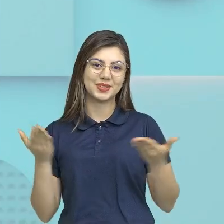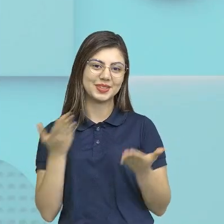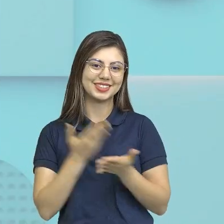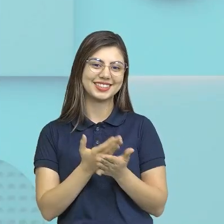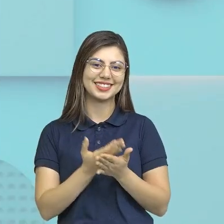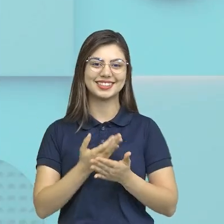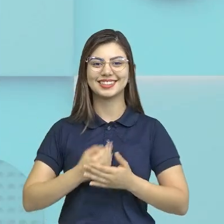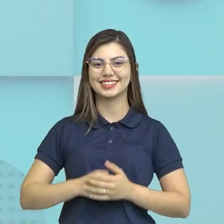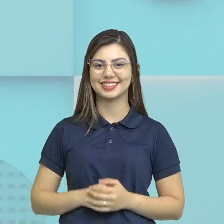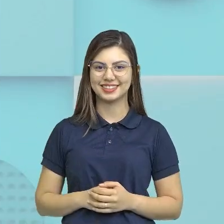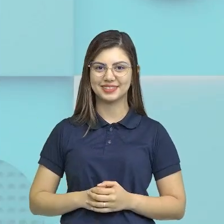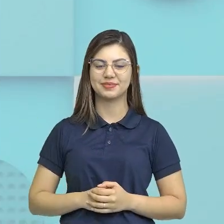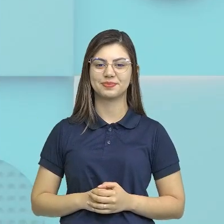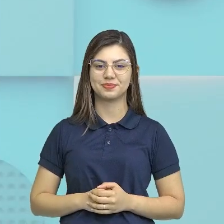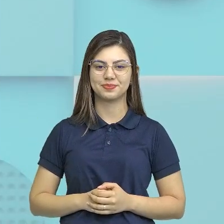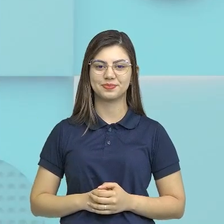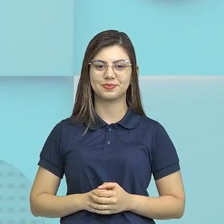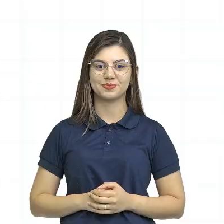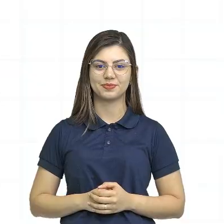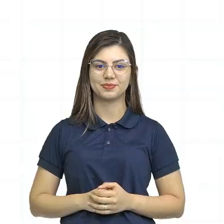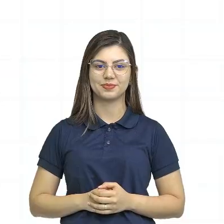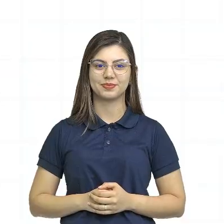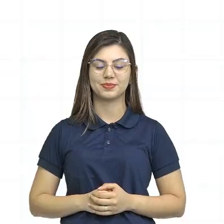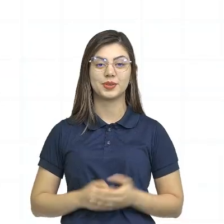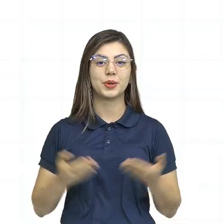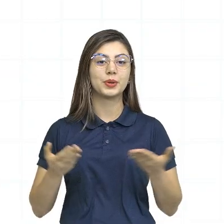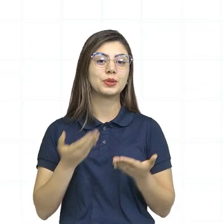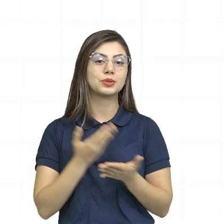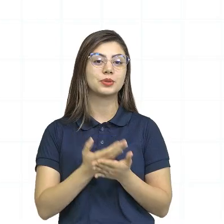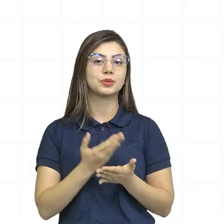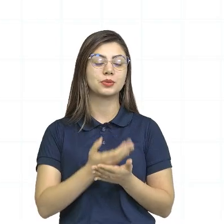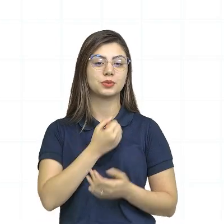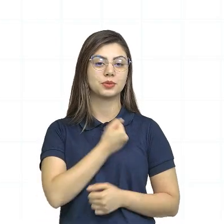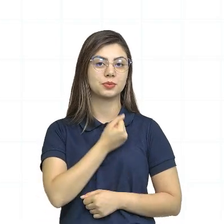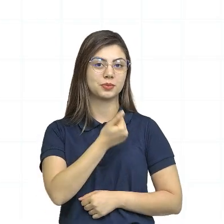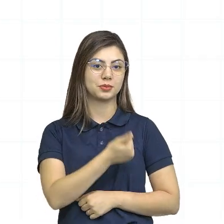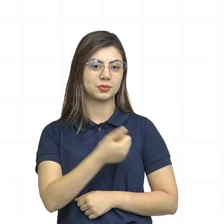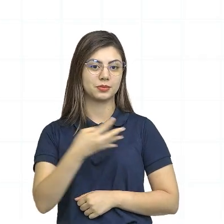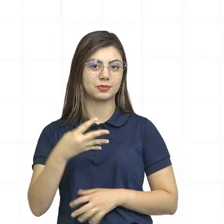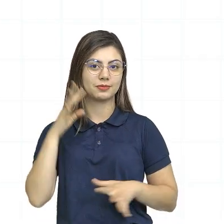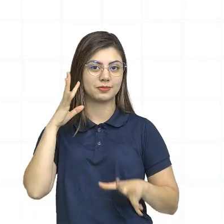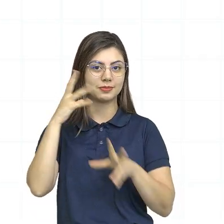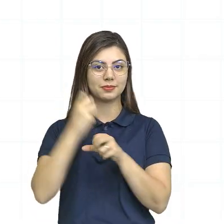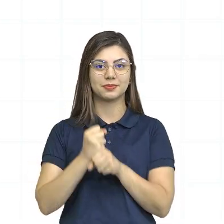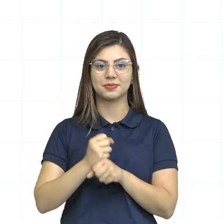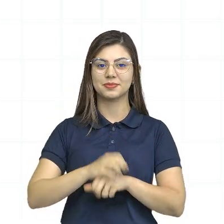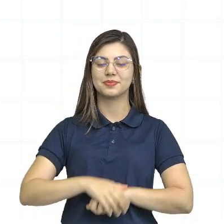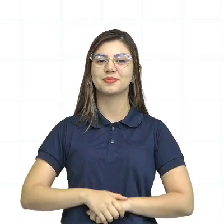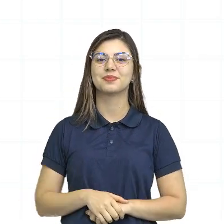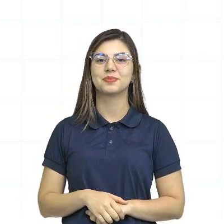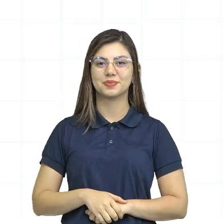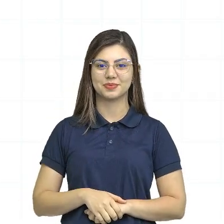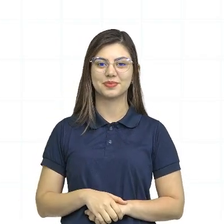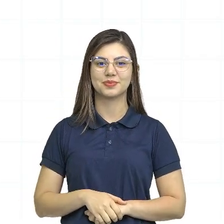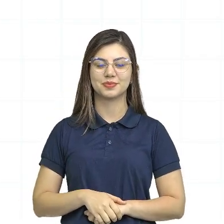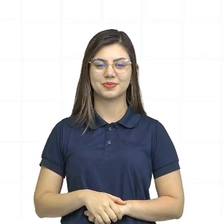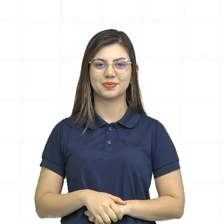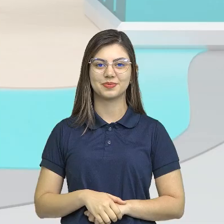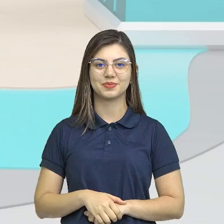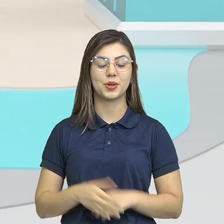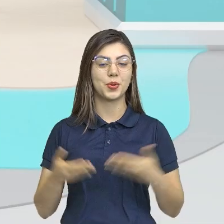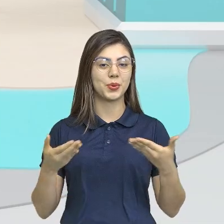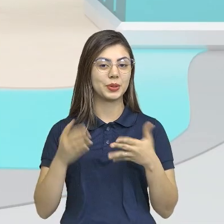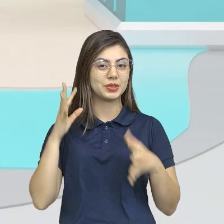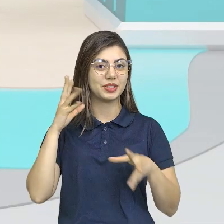de hoje. Bora ver o que nós temos para hoje? Olha só, nossa aula de revisão. Então nós temos aí uma